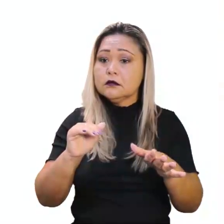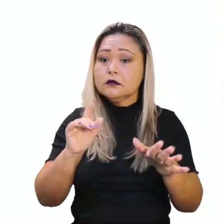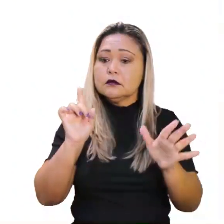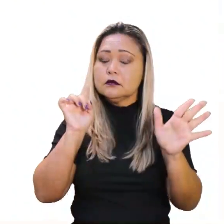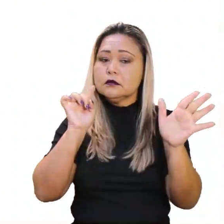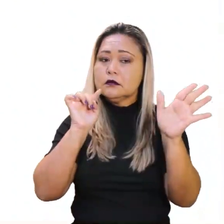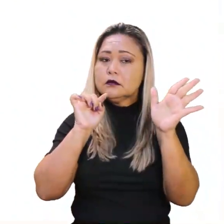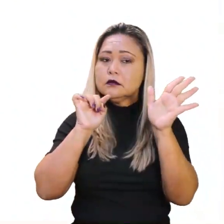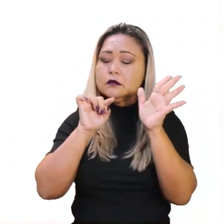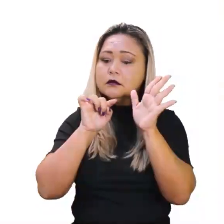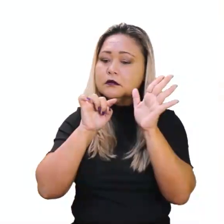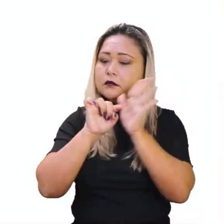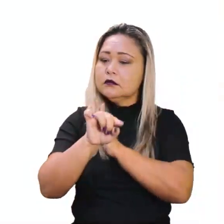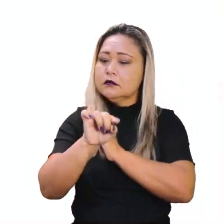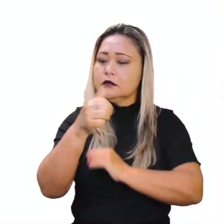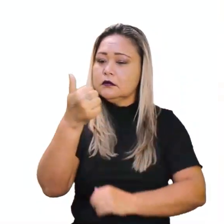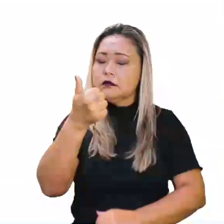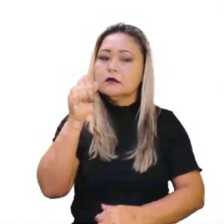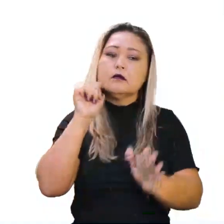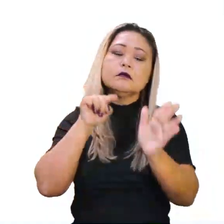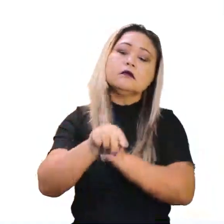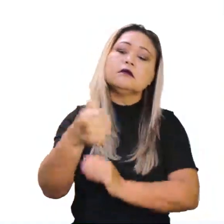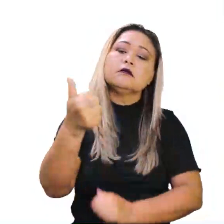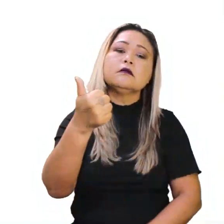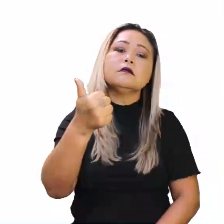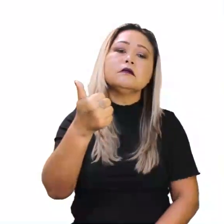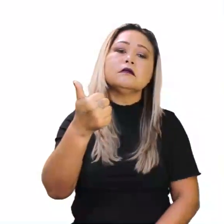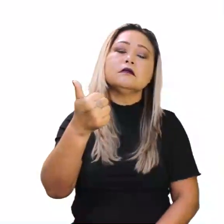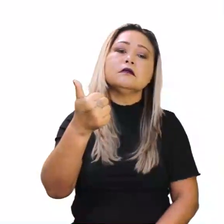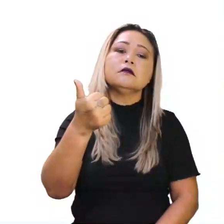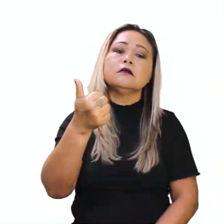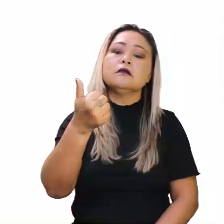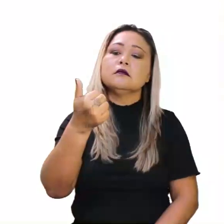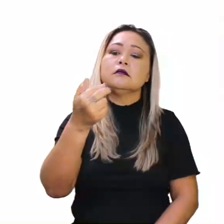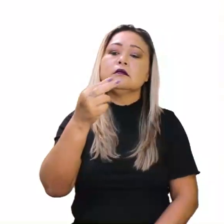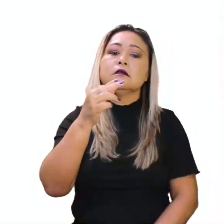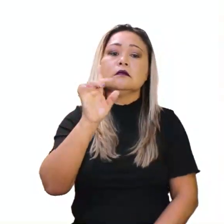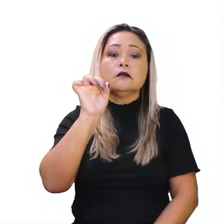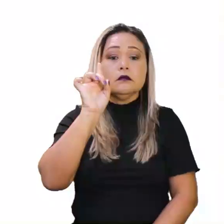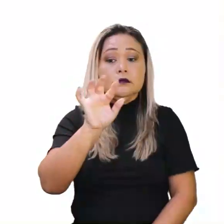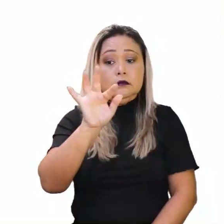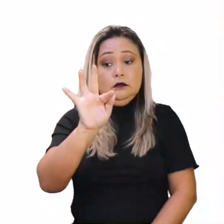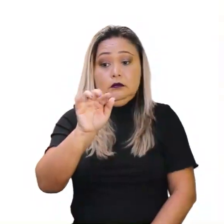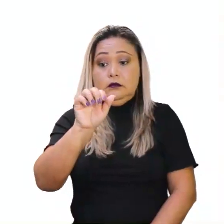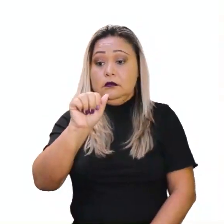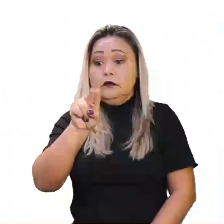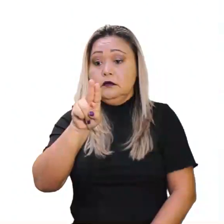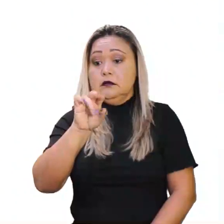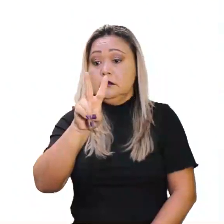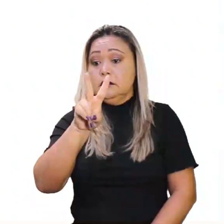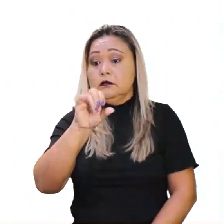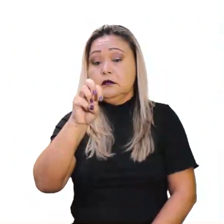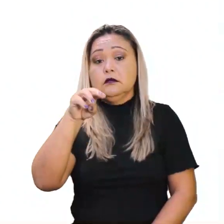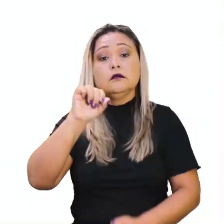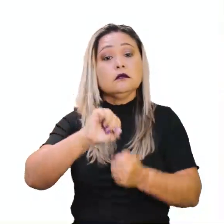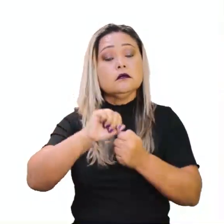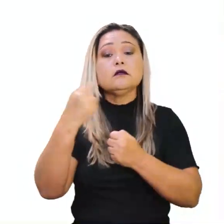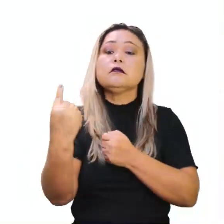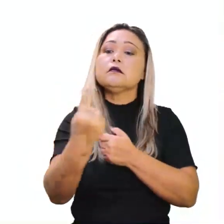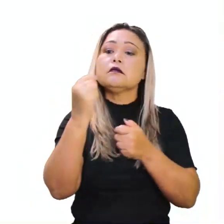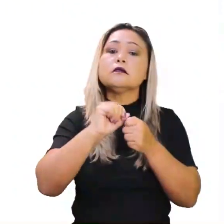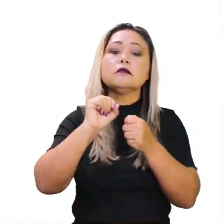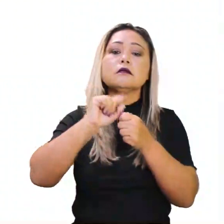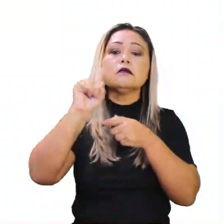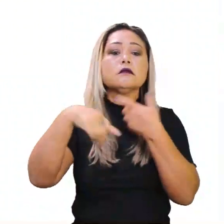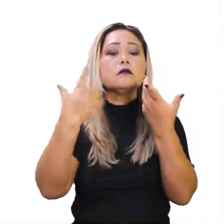e as nossas questões. A questão 1, o fauvismo foi um dos primeiros e dos mais breves